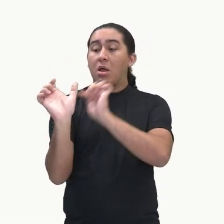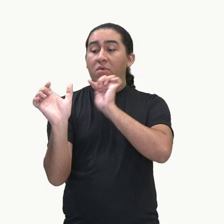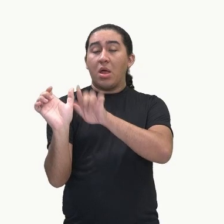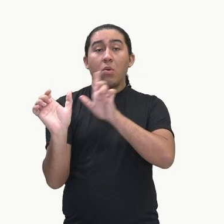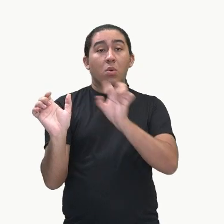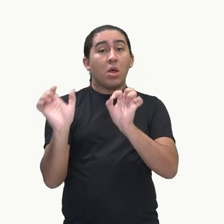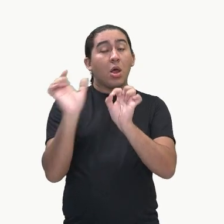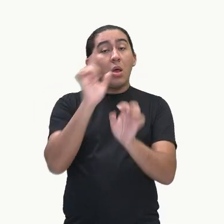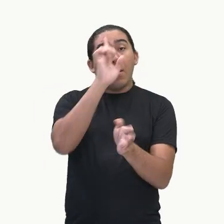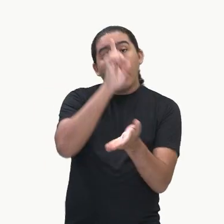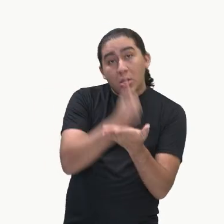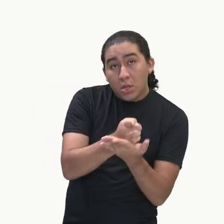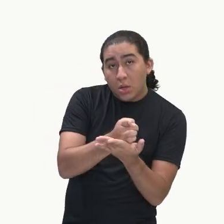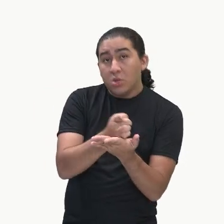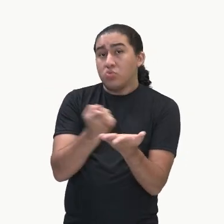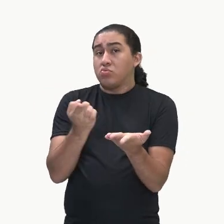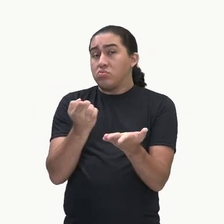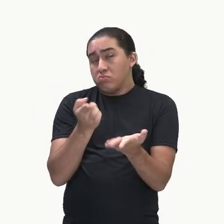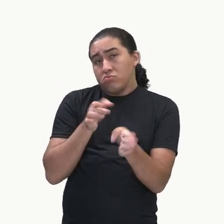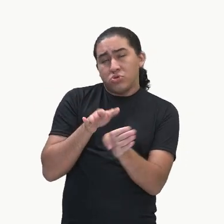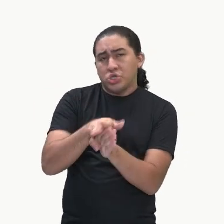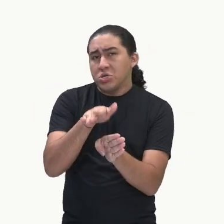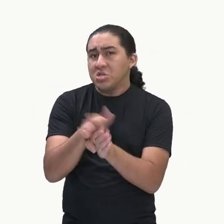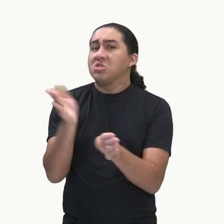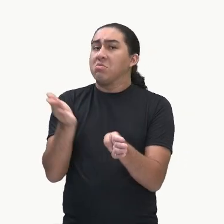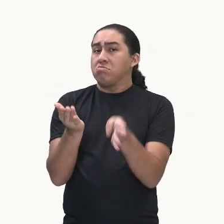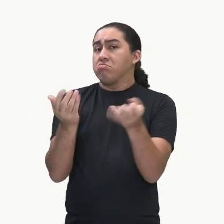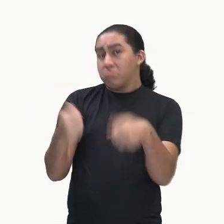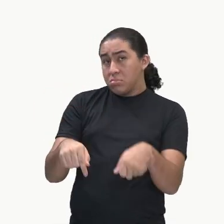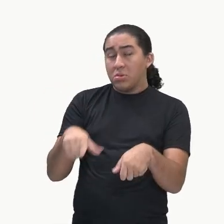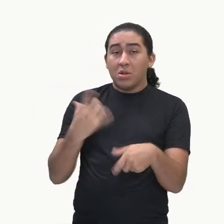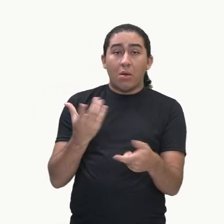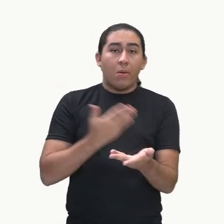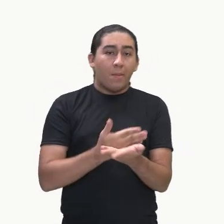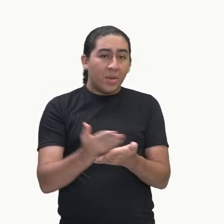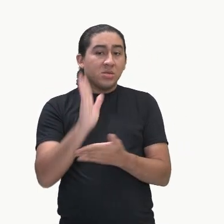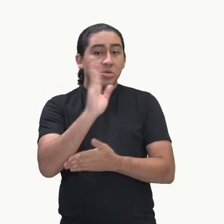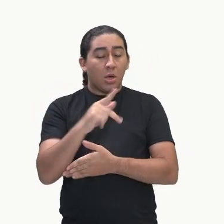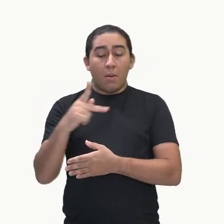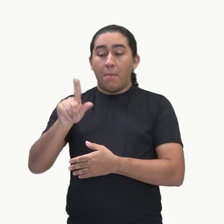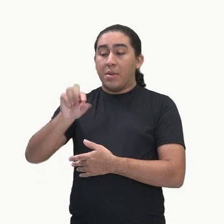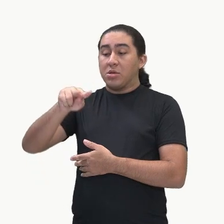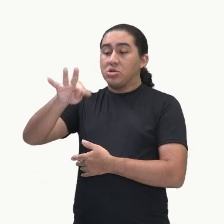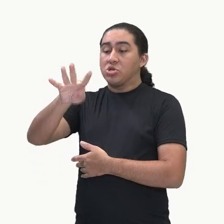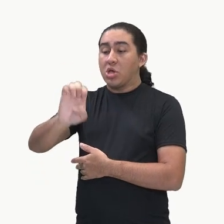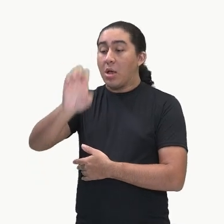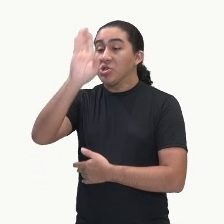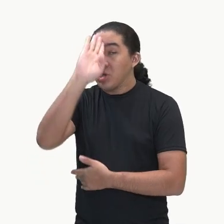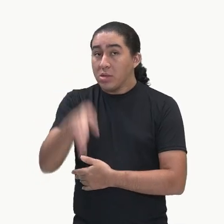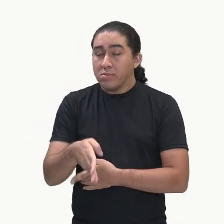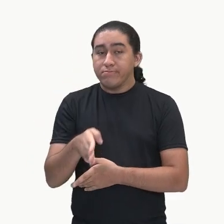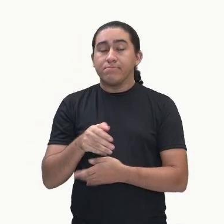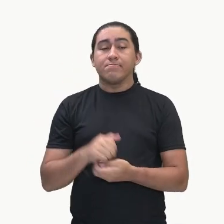estou dando uma ordem, né? Que já começou aí, plante. Aqui,